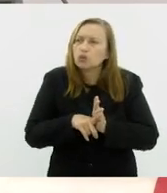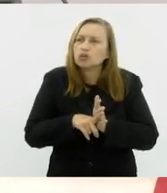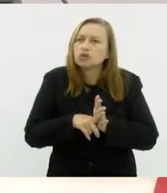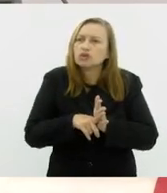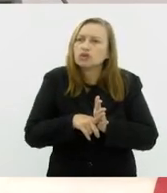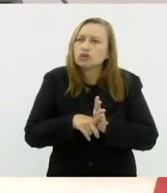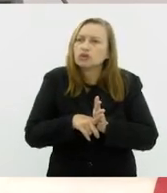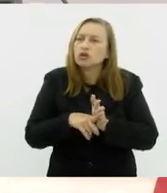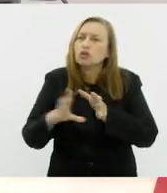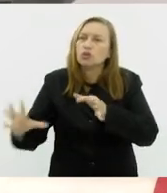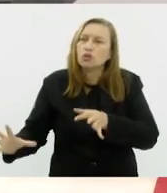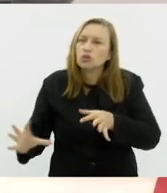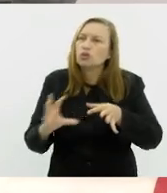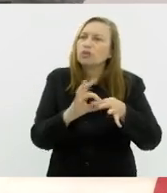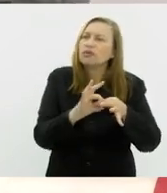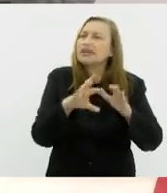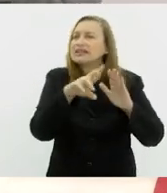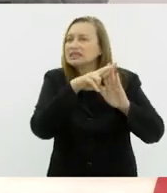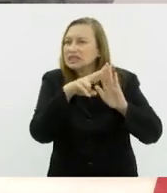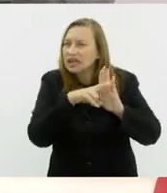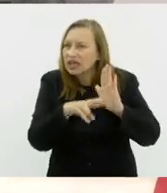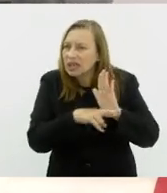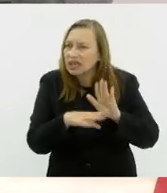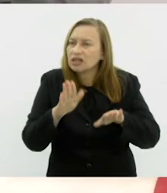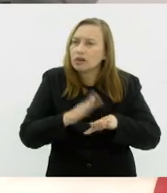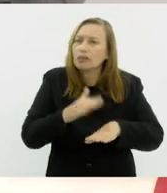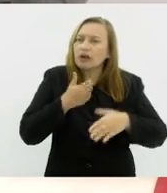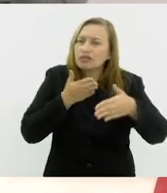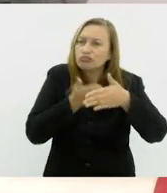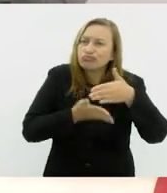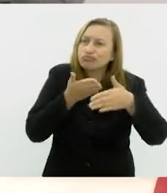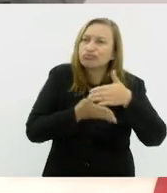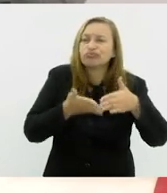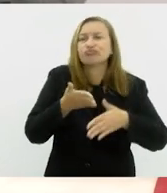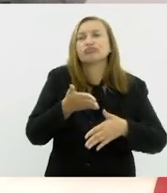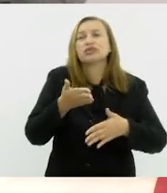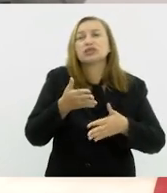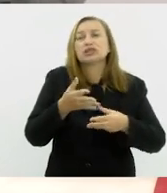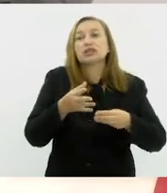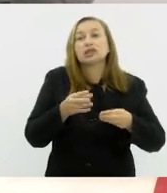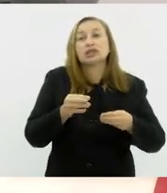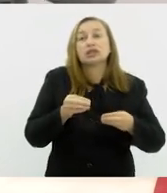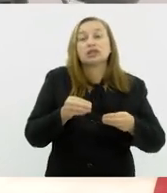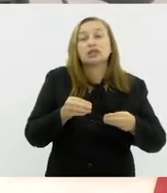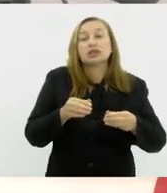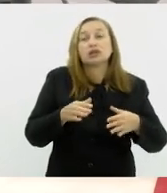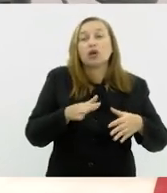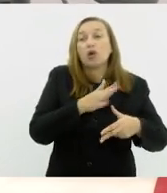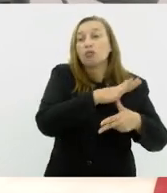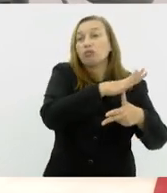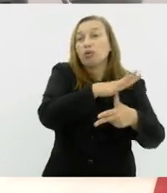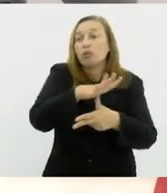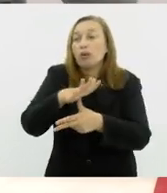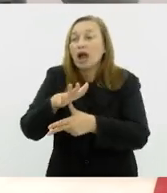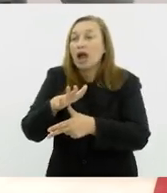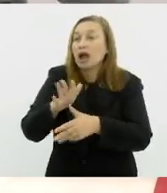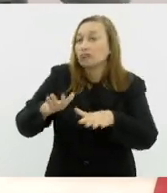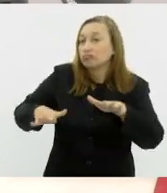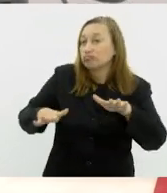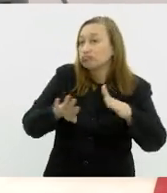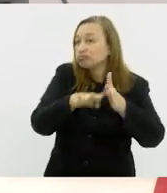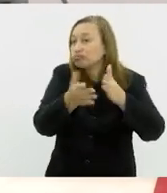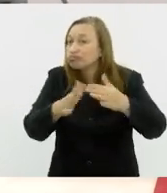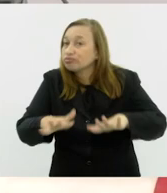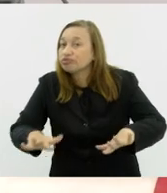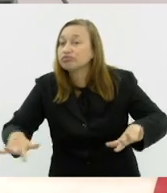de uma complemento de medidas, né? Mais restritiva, que seriam mais e mudando rotas pelo mar, por exemplo. Talvez, por exemplo, essa questão de eliminação